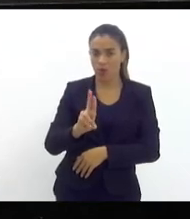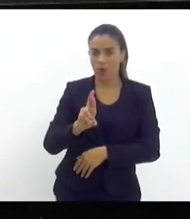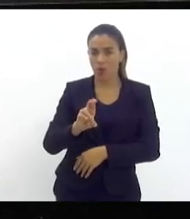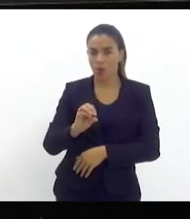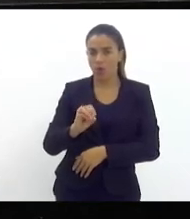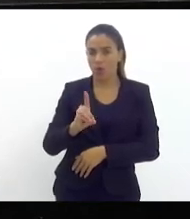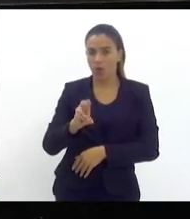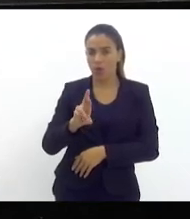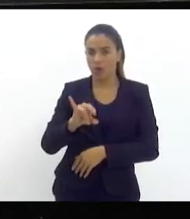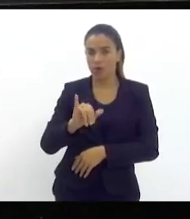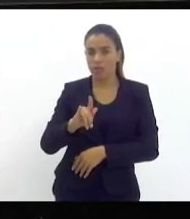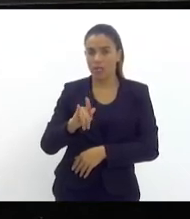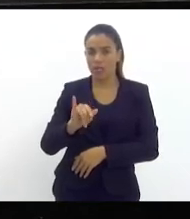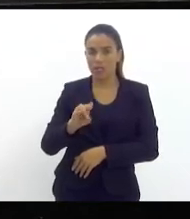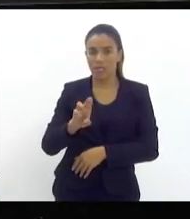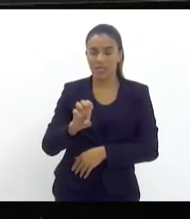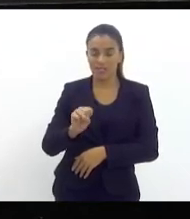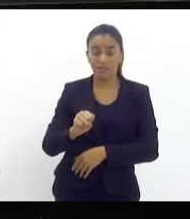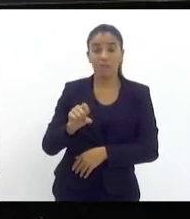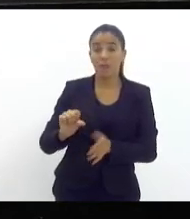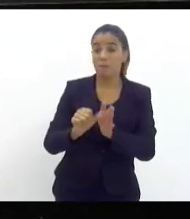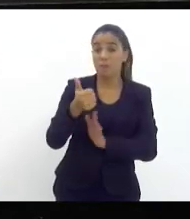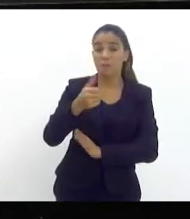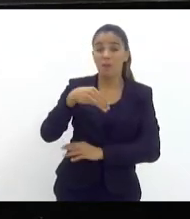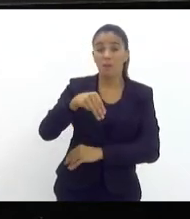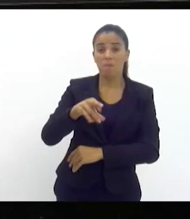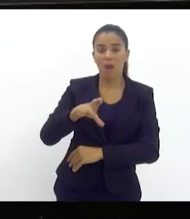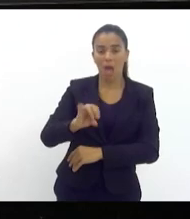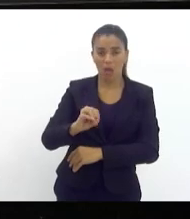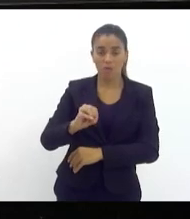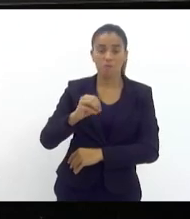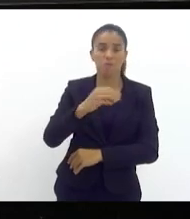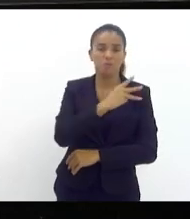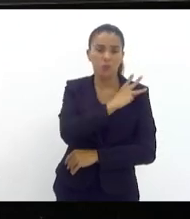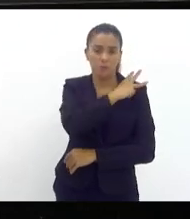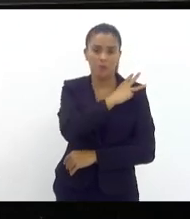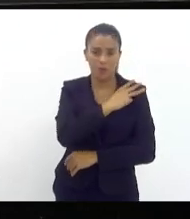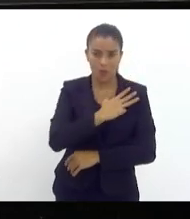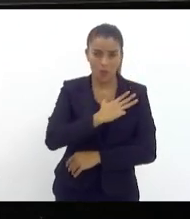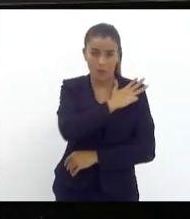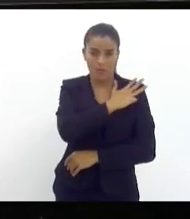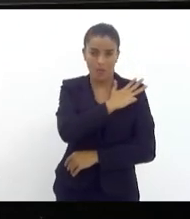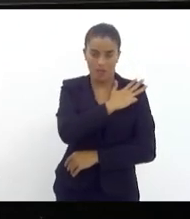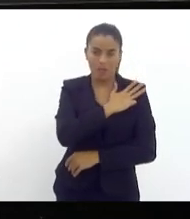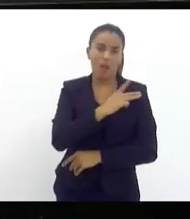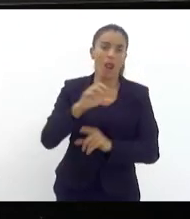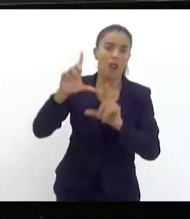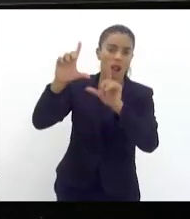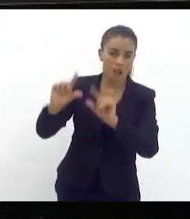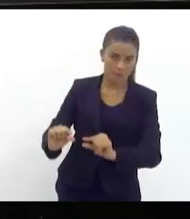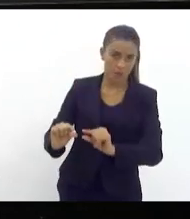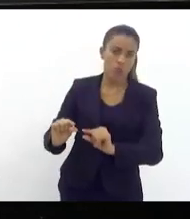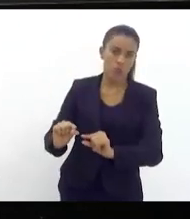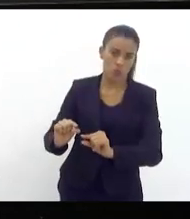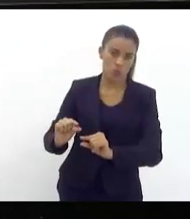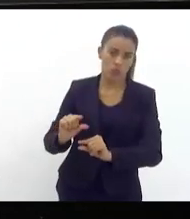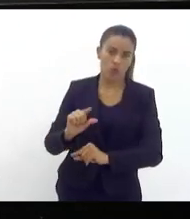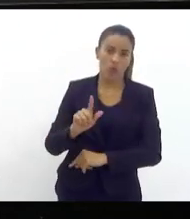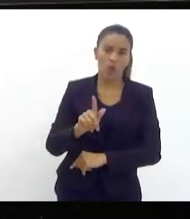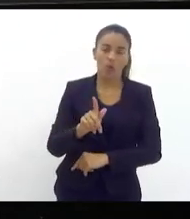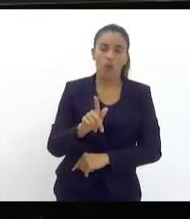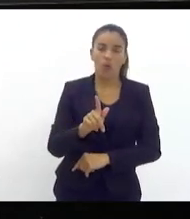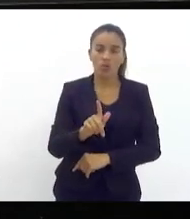que no dia primeiro de maio presidente Lula diminuiu o GNV o gás natural veicular